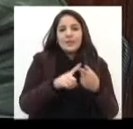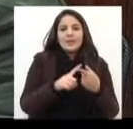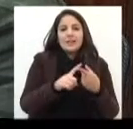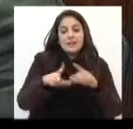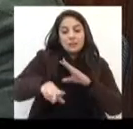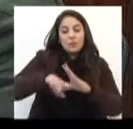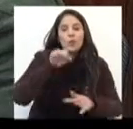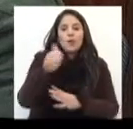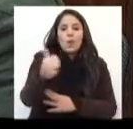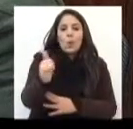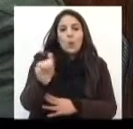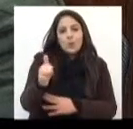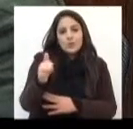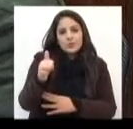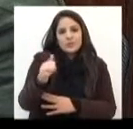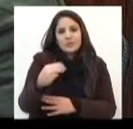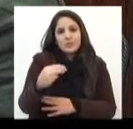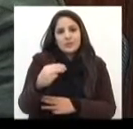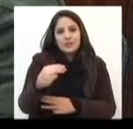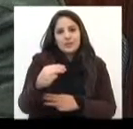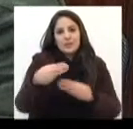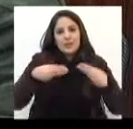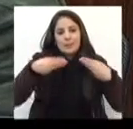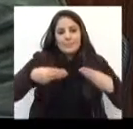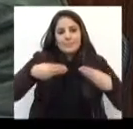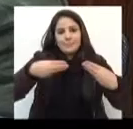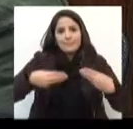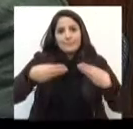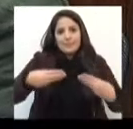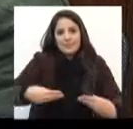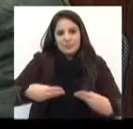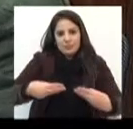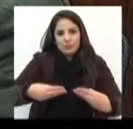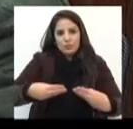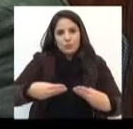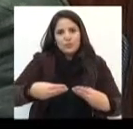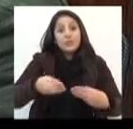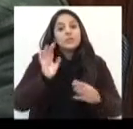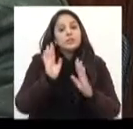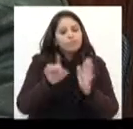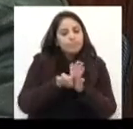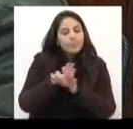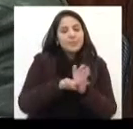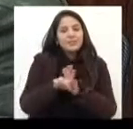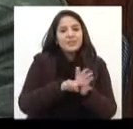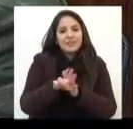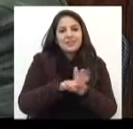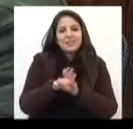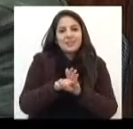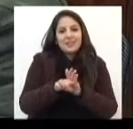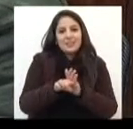de 11 ministros investigados ou citados na Lava Jato.